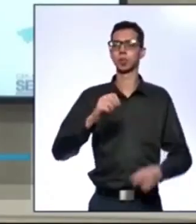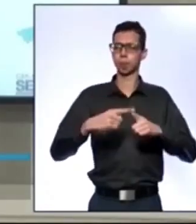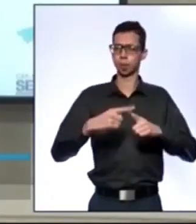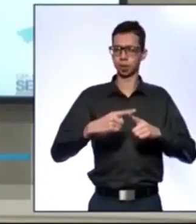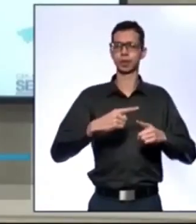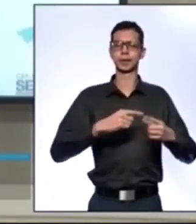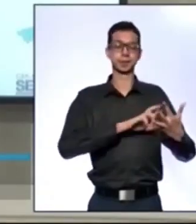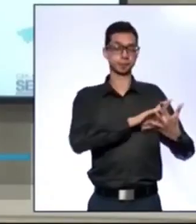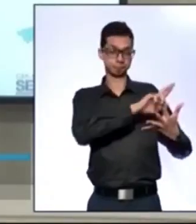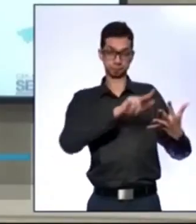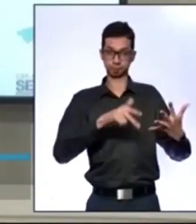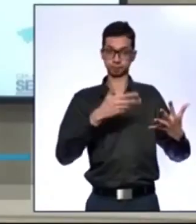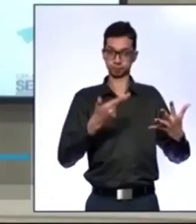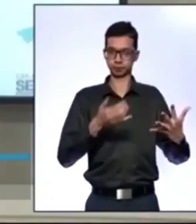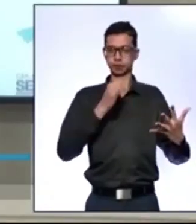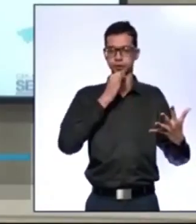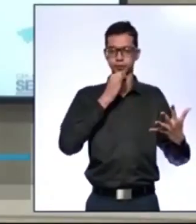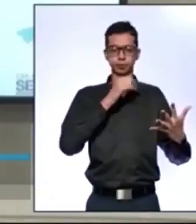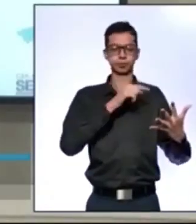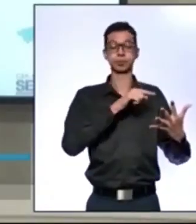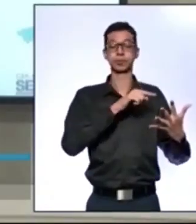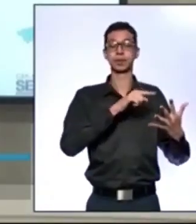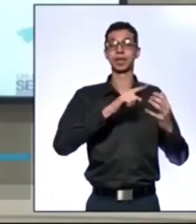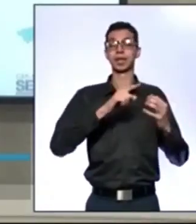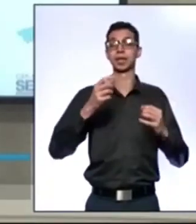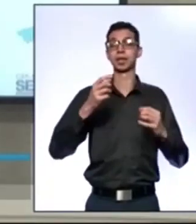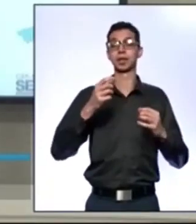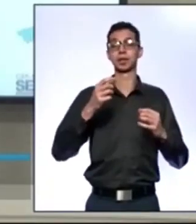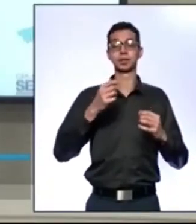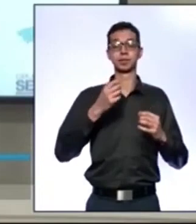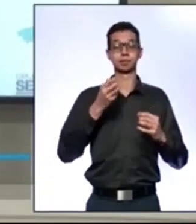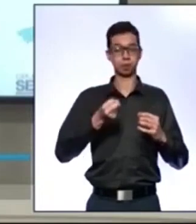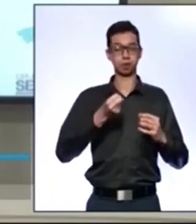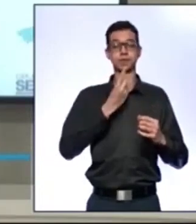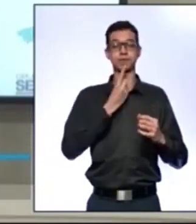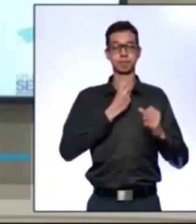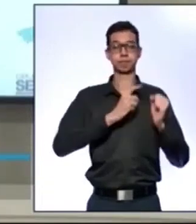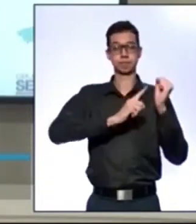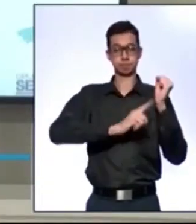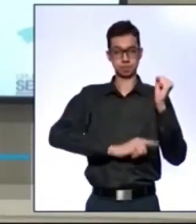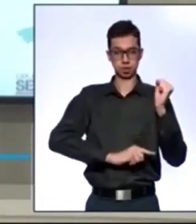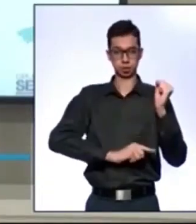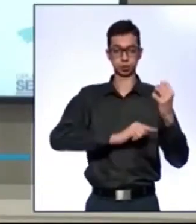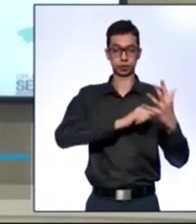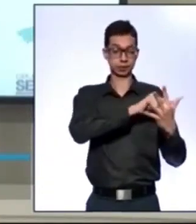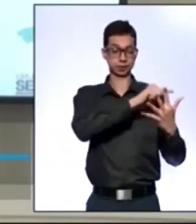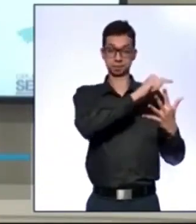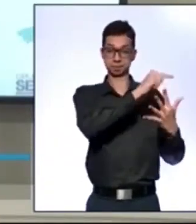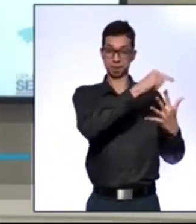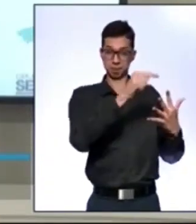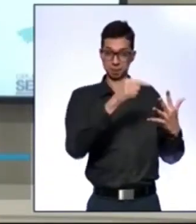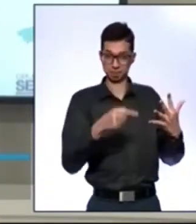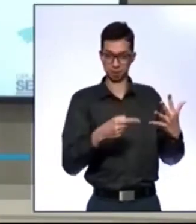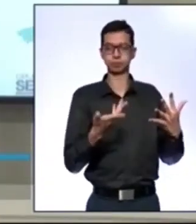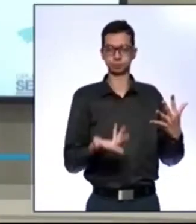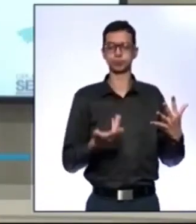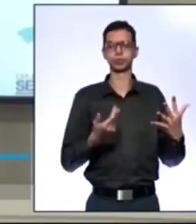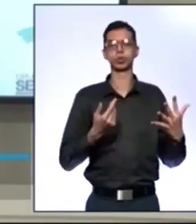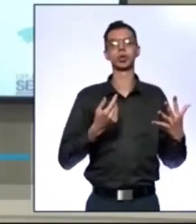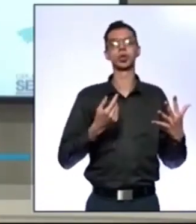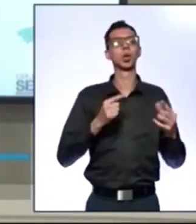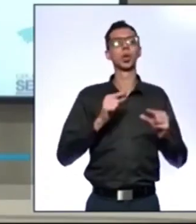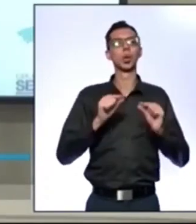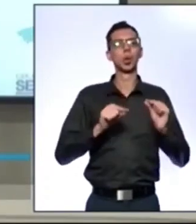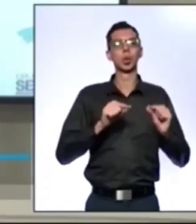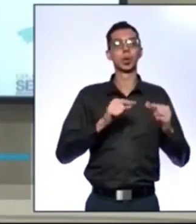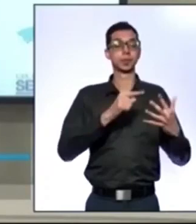em contato com o linfócito B e tem a interação entre o anticorpo preso na membrana e